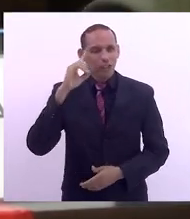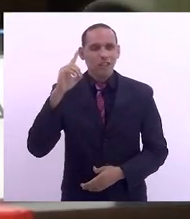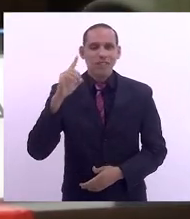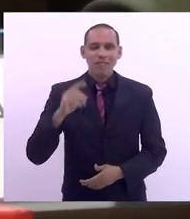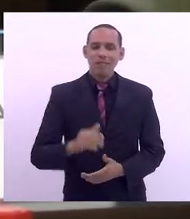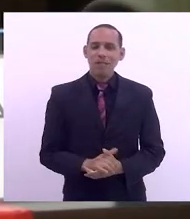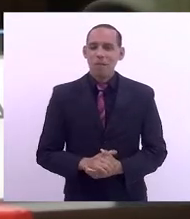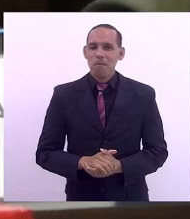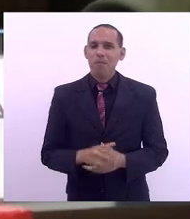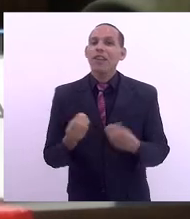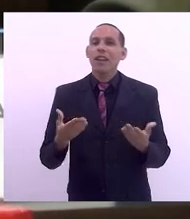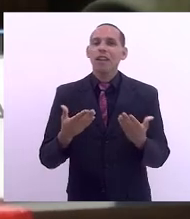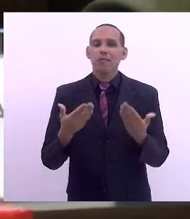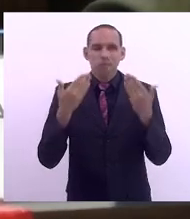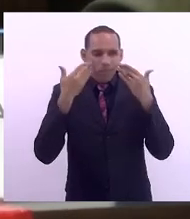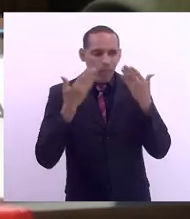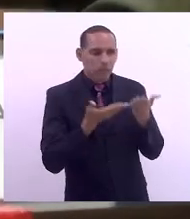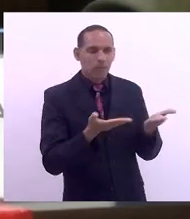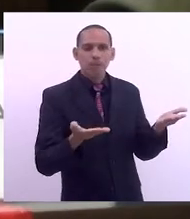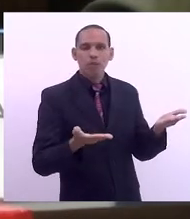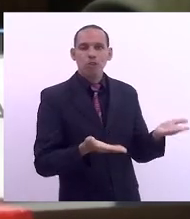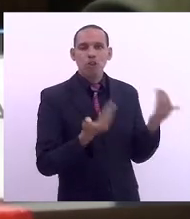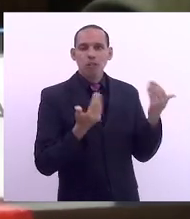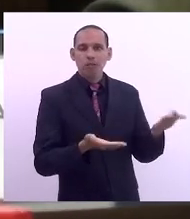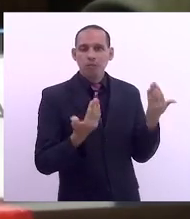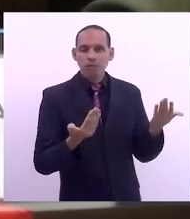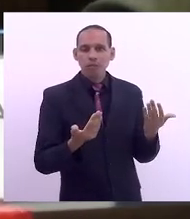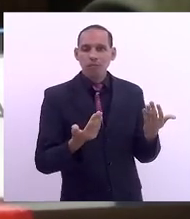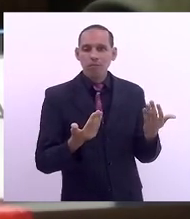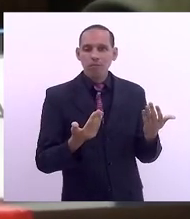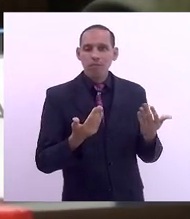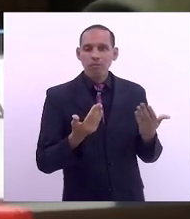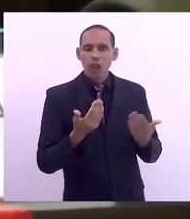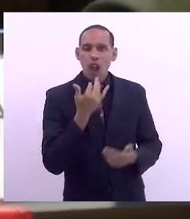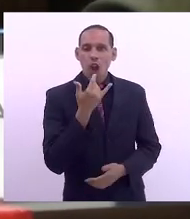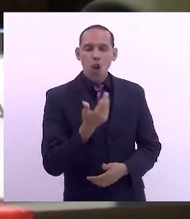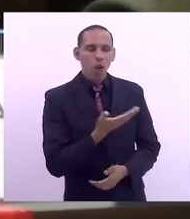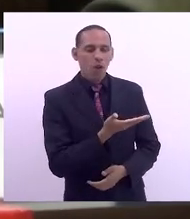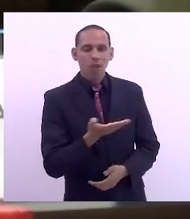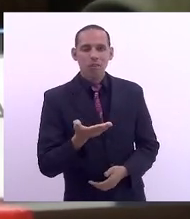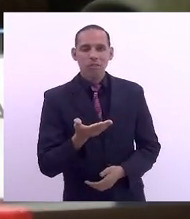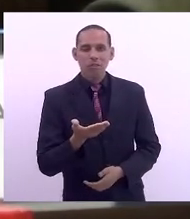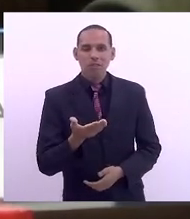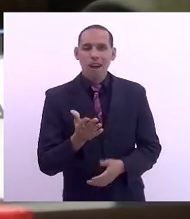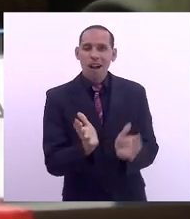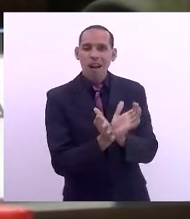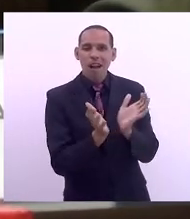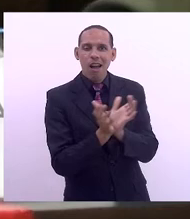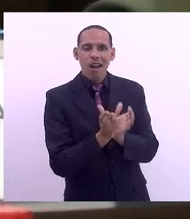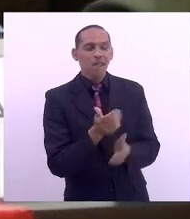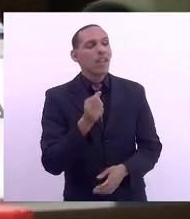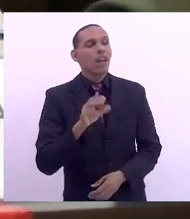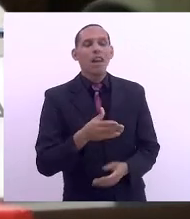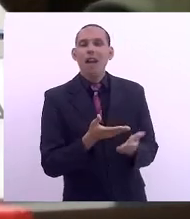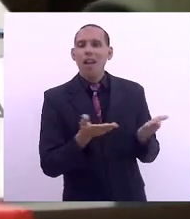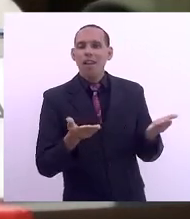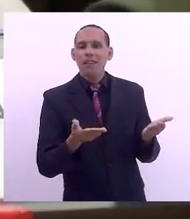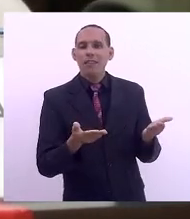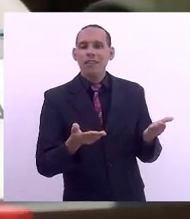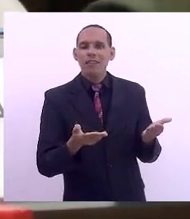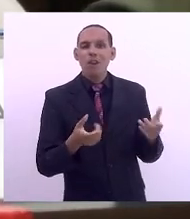para mostrar esses jovens, para mostrar a cor, a classe, quem são, de onde